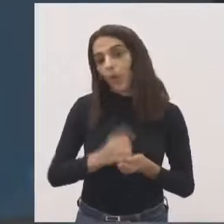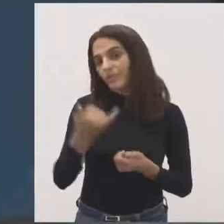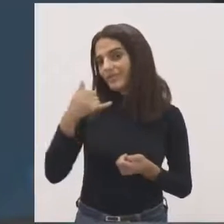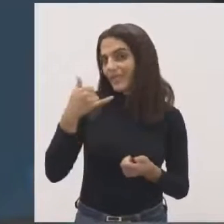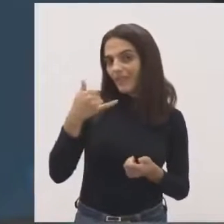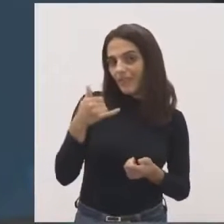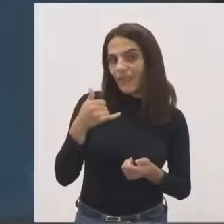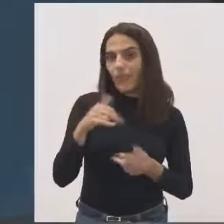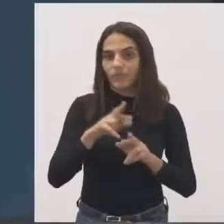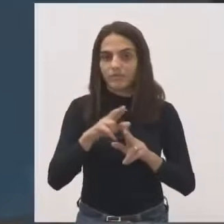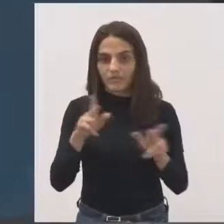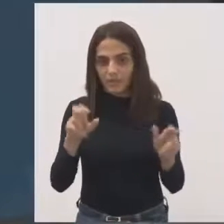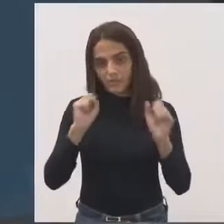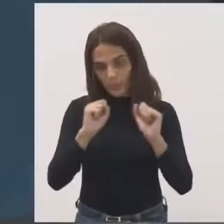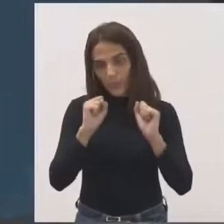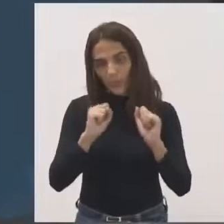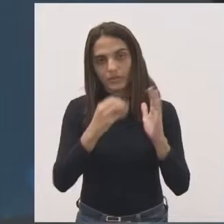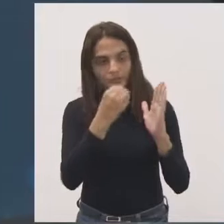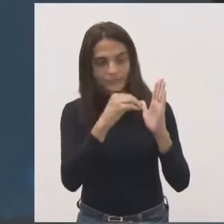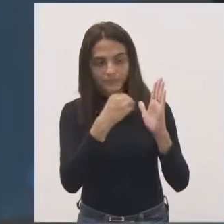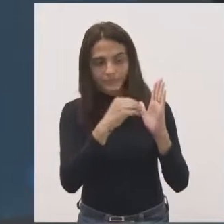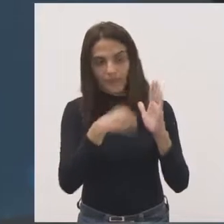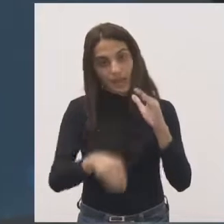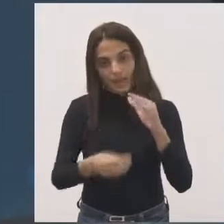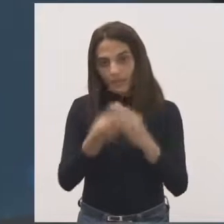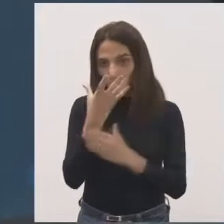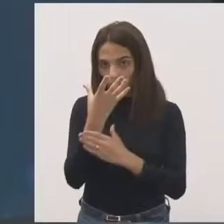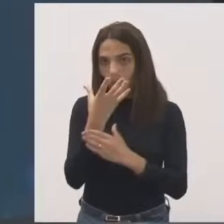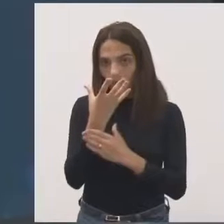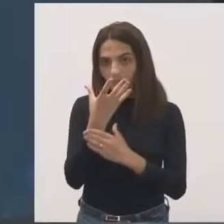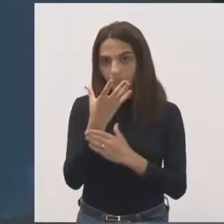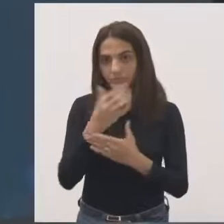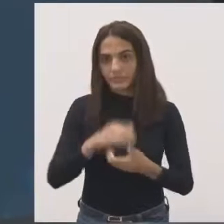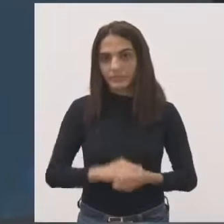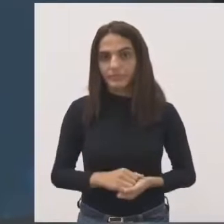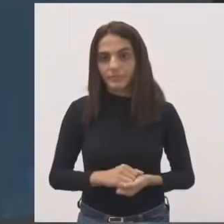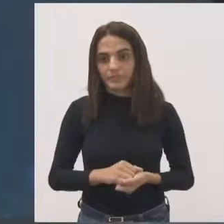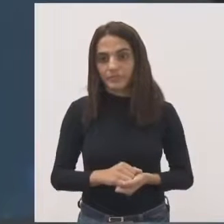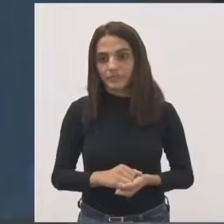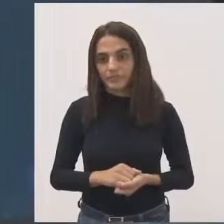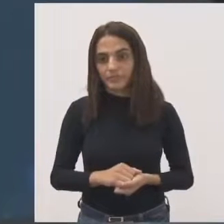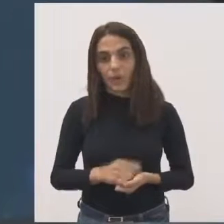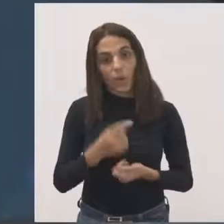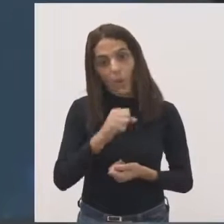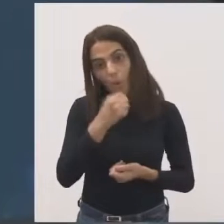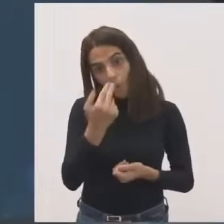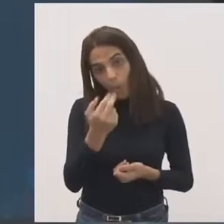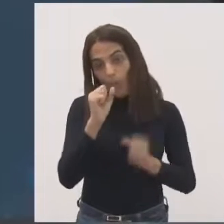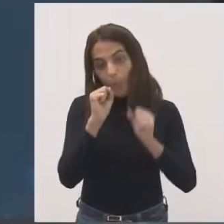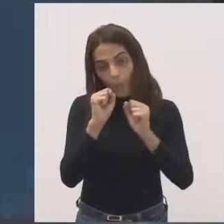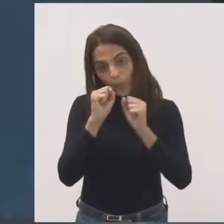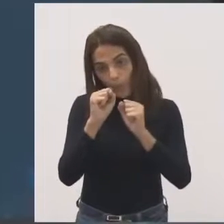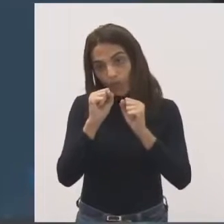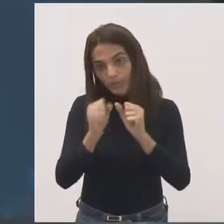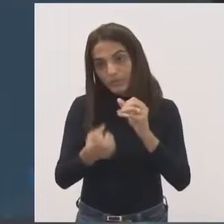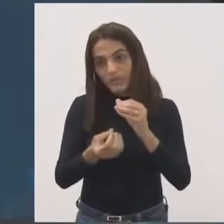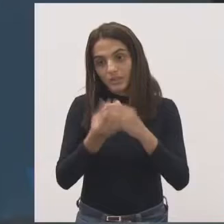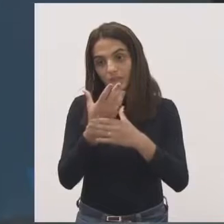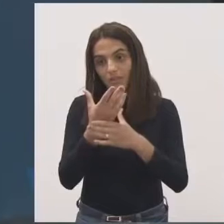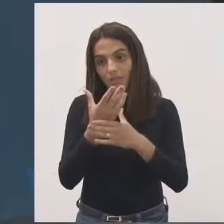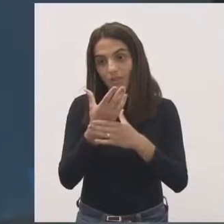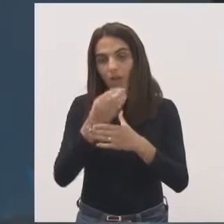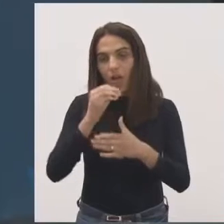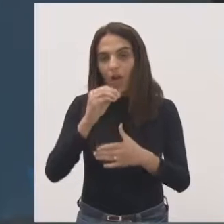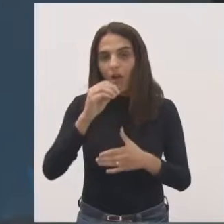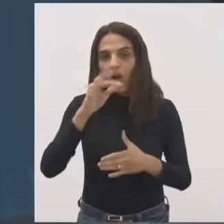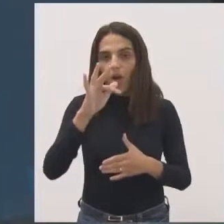da Microsoft no seu telefone. Aí você pode criar uma conta, caso você não tenha, ou você pode criar uma conta offline. Eu vou criar uma